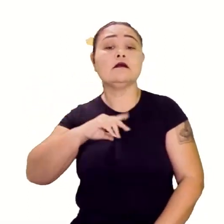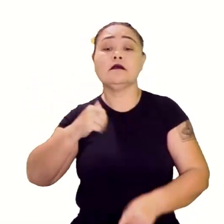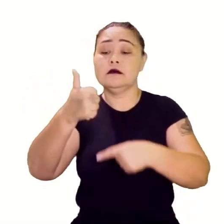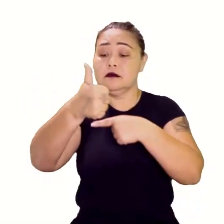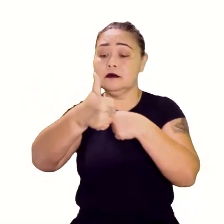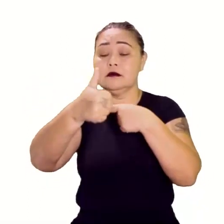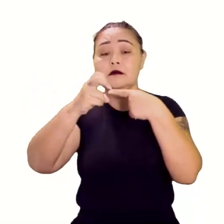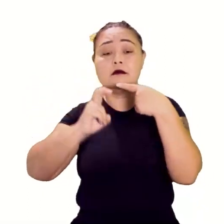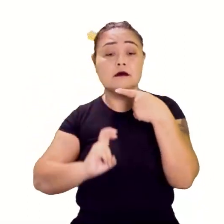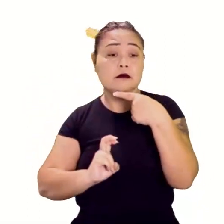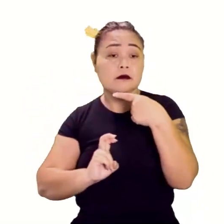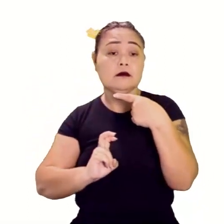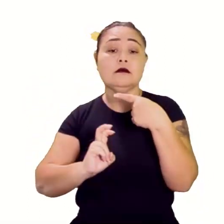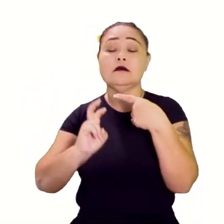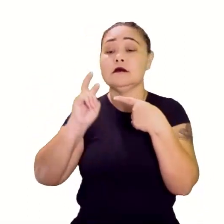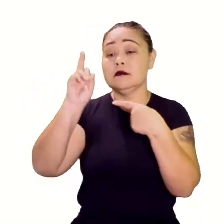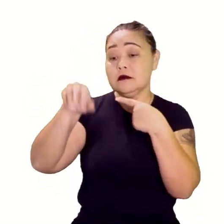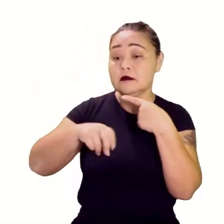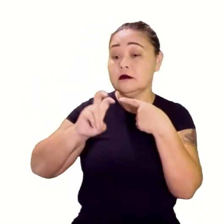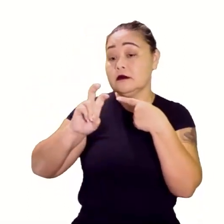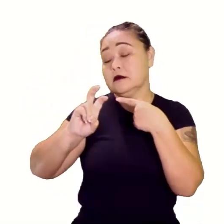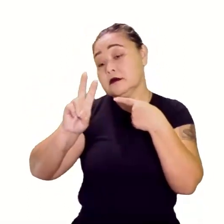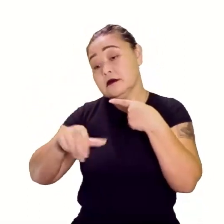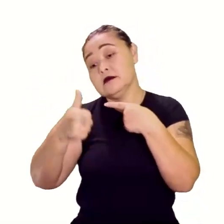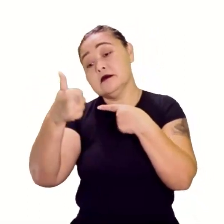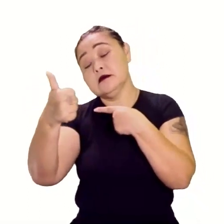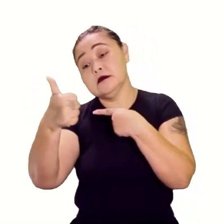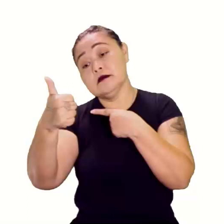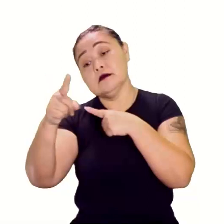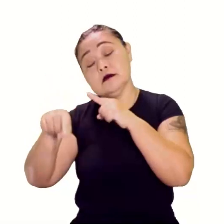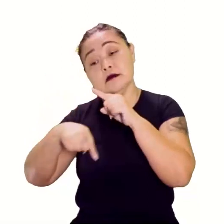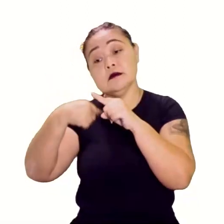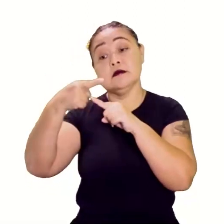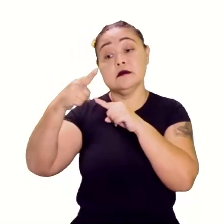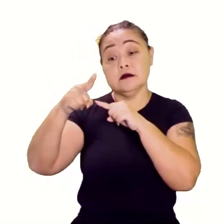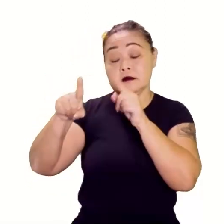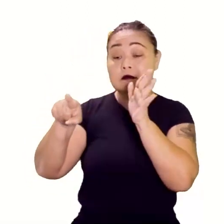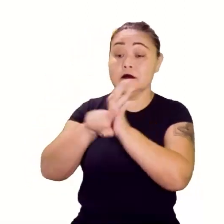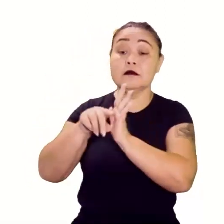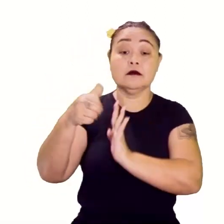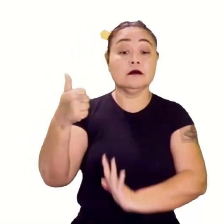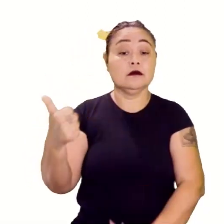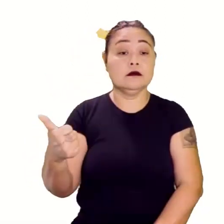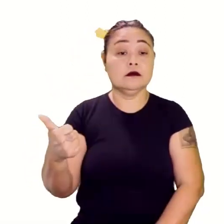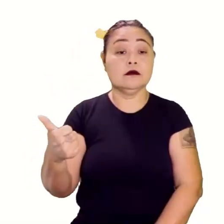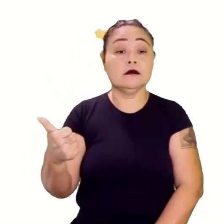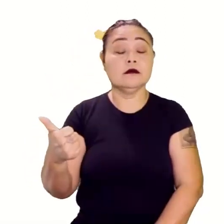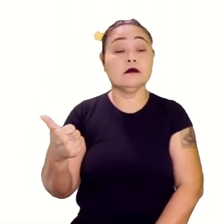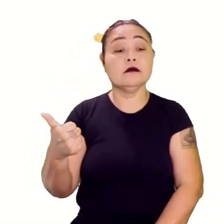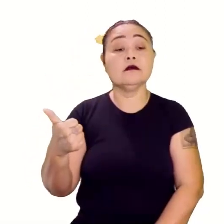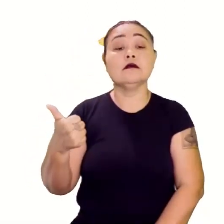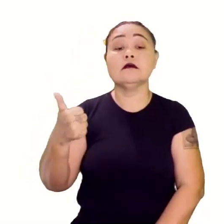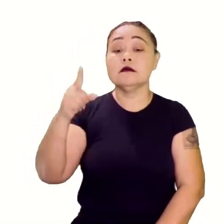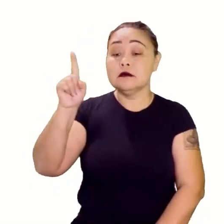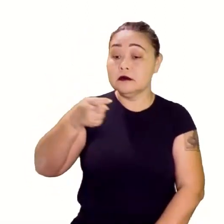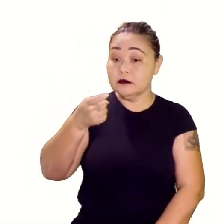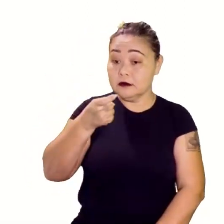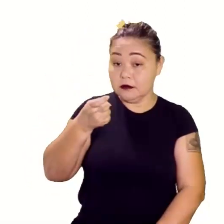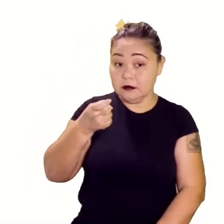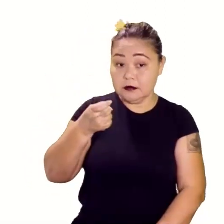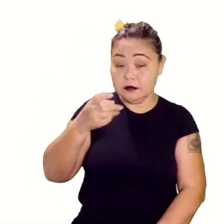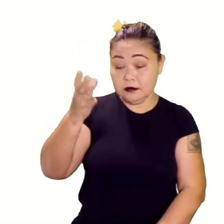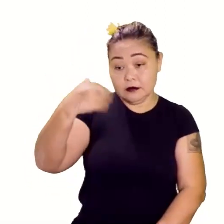for 1/5? 1/5, 5 é a mesma coisa que 5 elevado a 1, vai dar aqui menos 1. 1 para